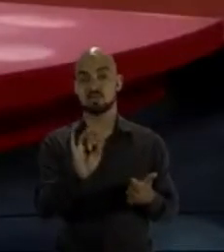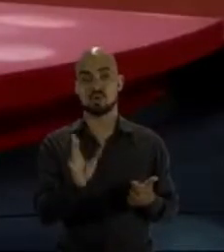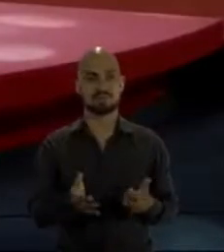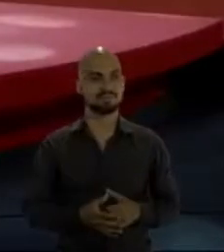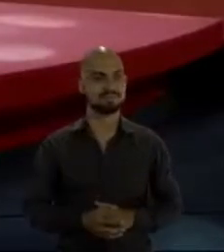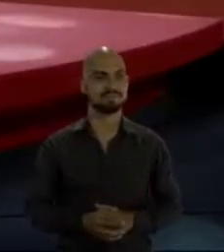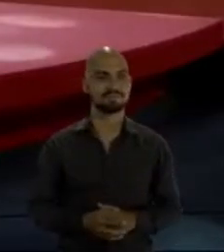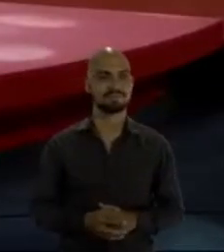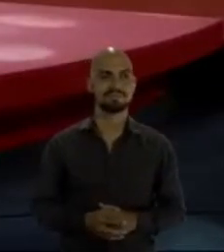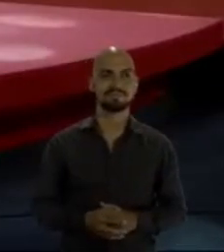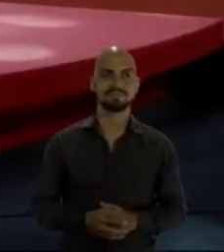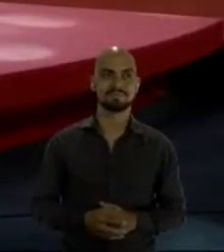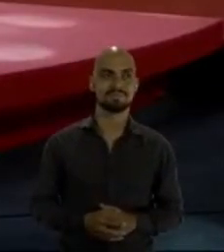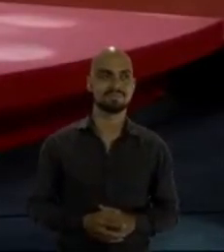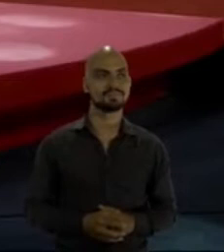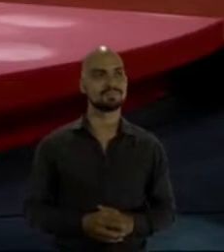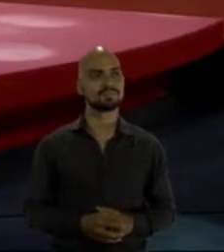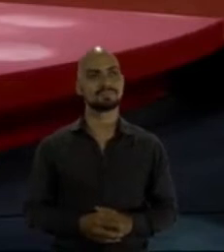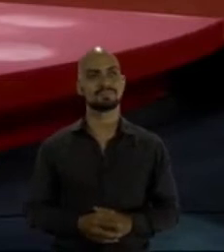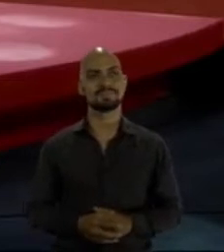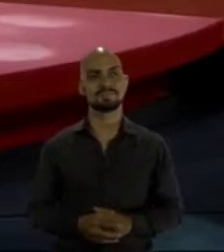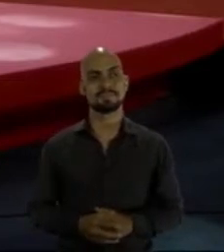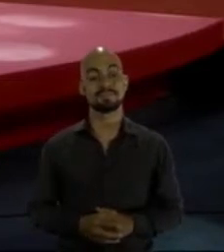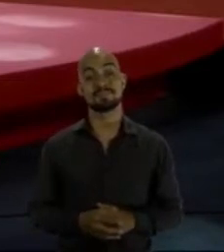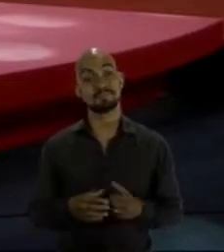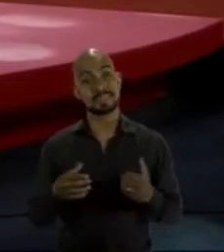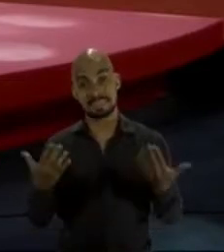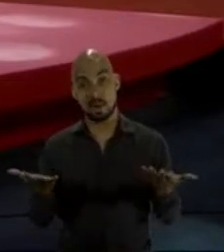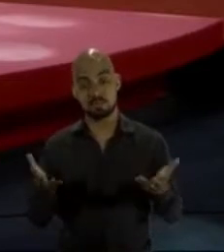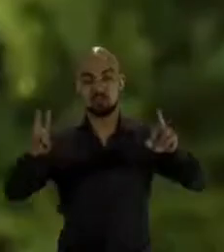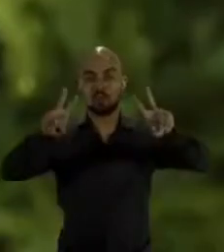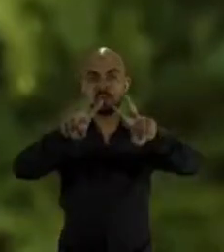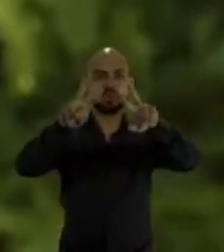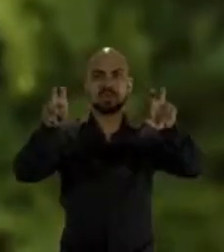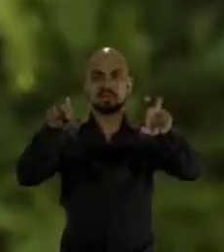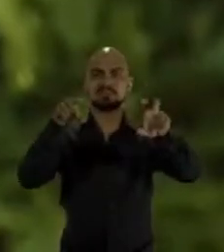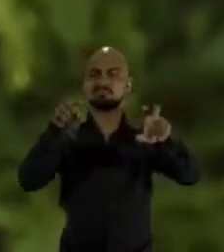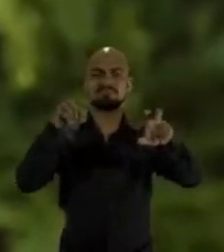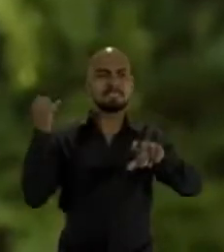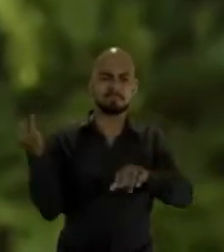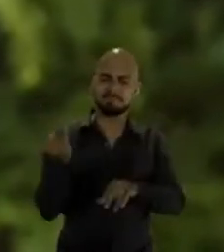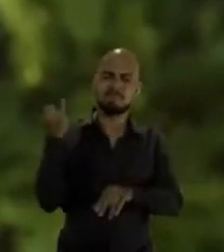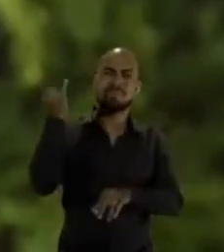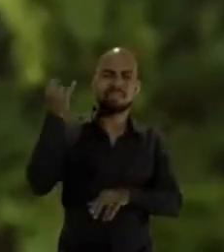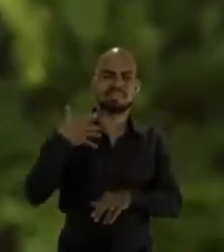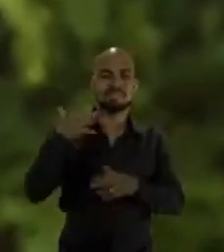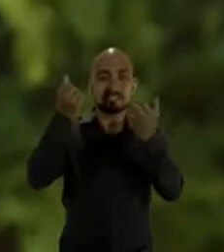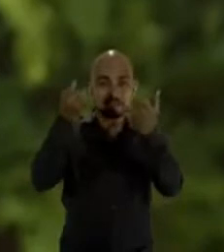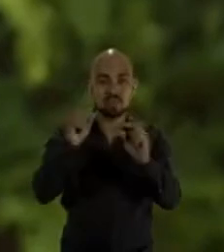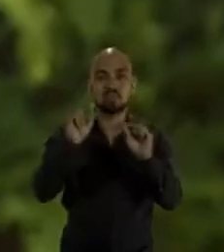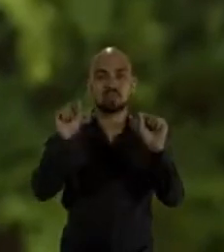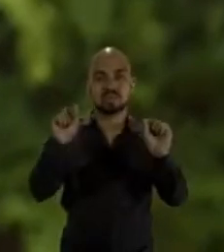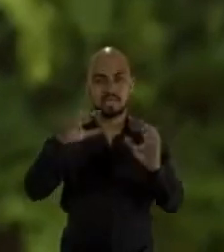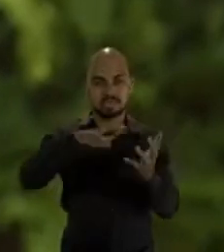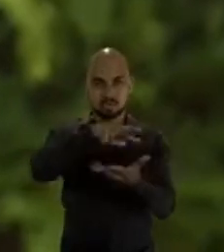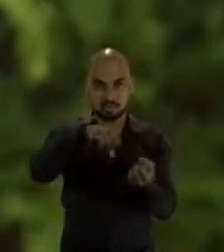Tudo bem? Que honra! Bom, pessoal, então, assunto mega importante, né? A gente estava agora num painel falando sobre